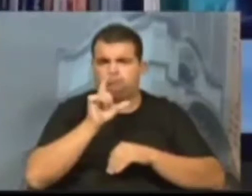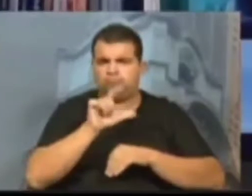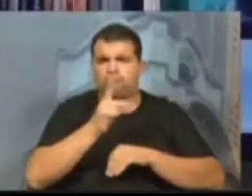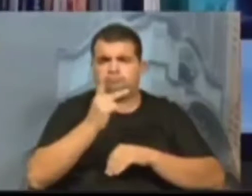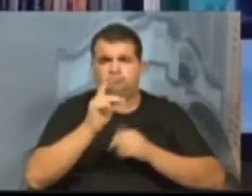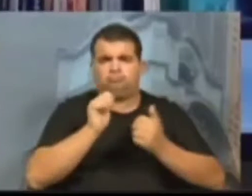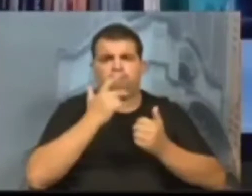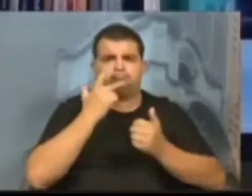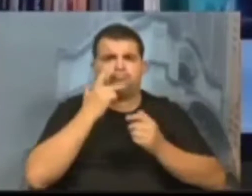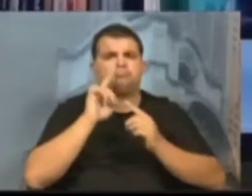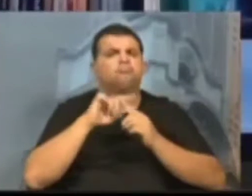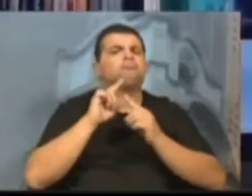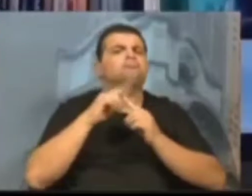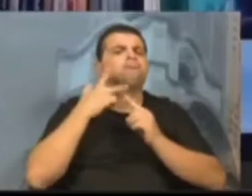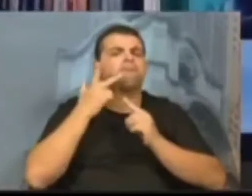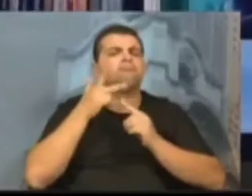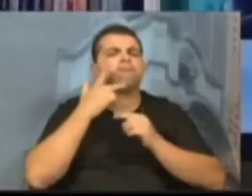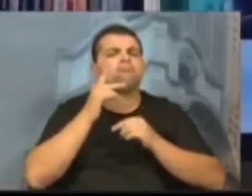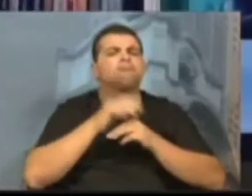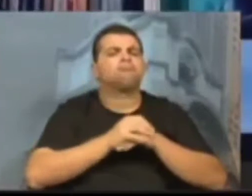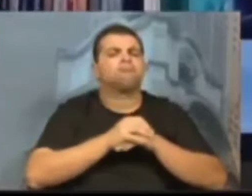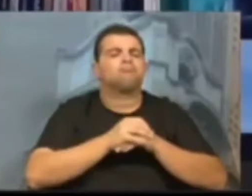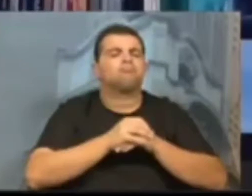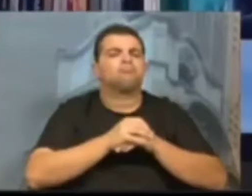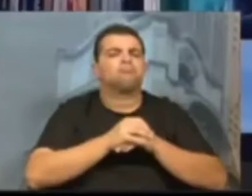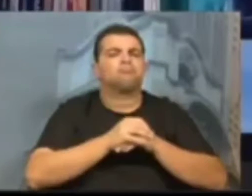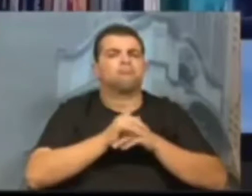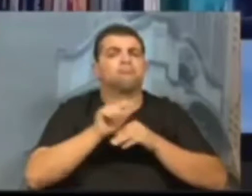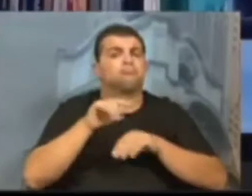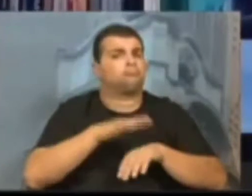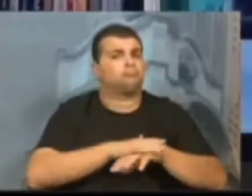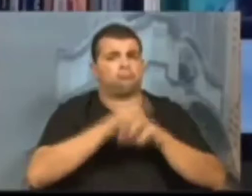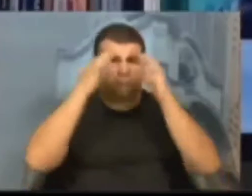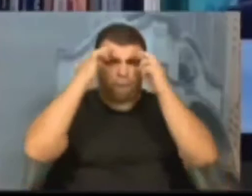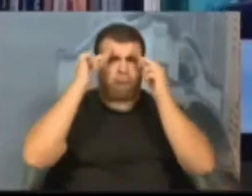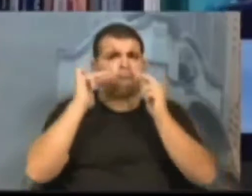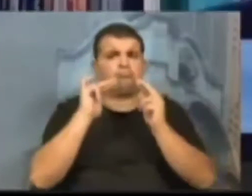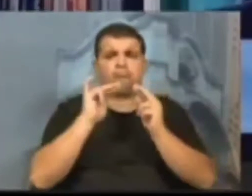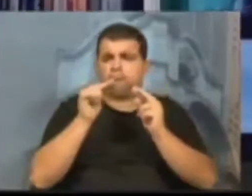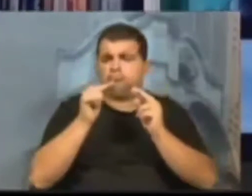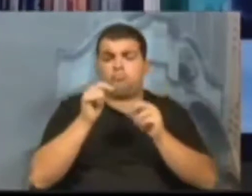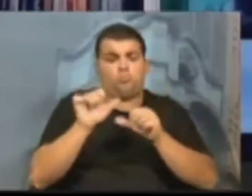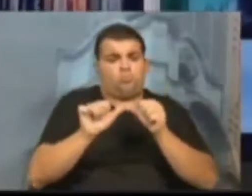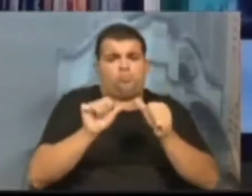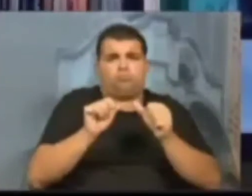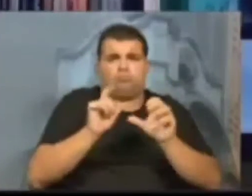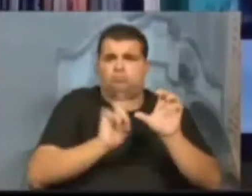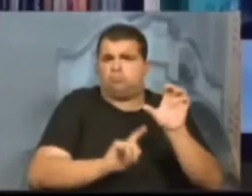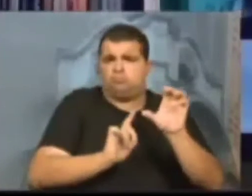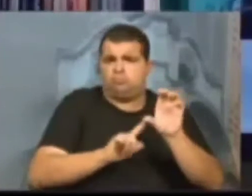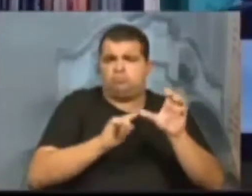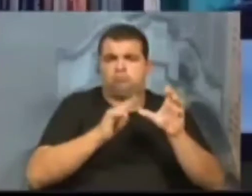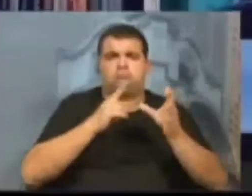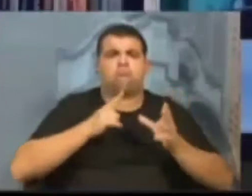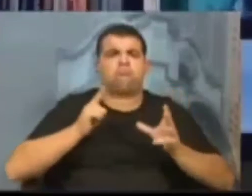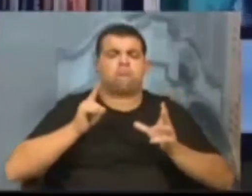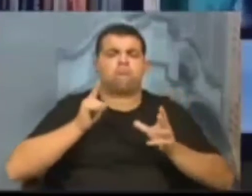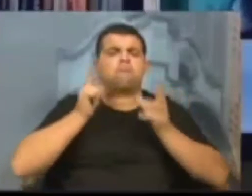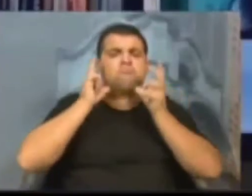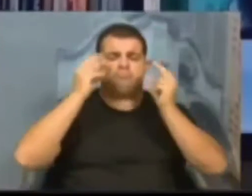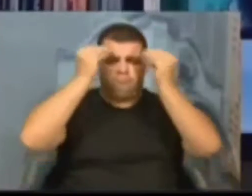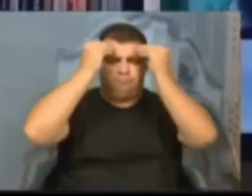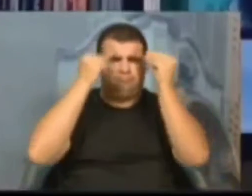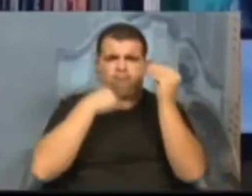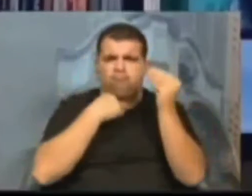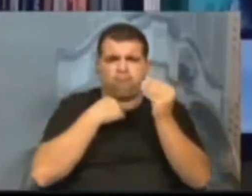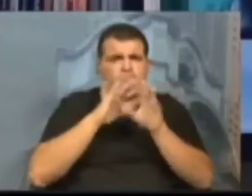senhora esse tipo de fala. Mas é mais respeito, não custa mudar essa linguagem, não custa mudar esse tipo